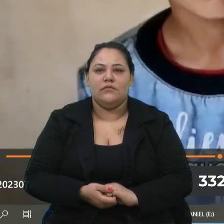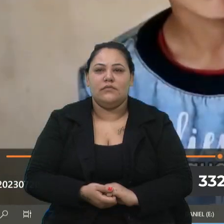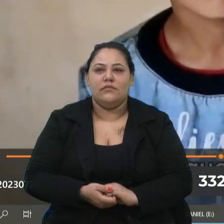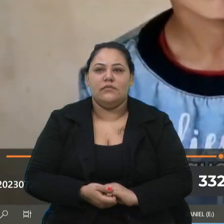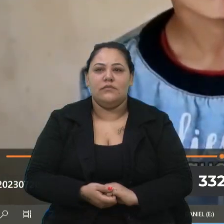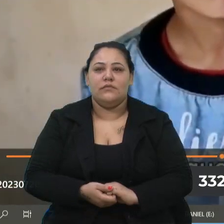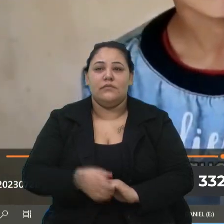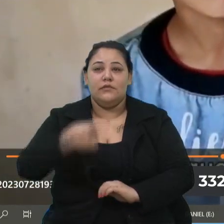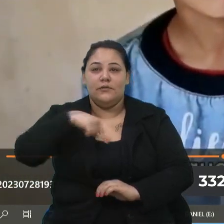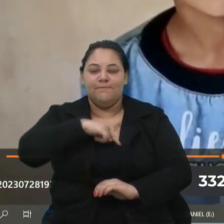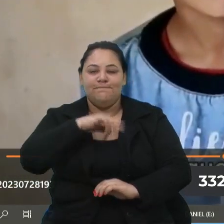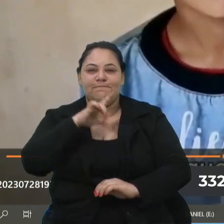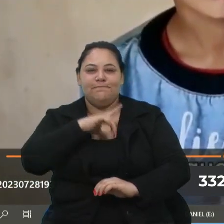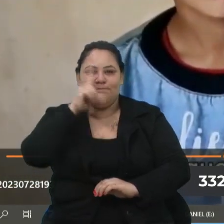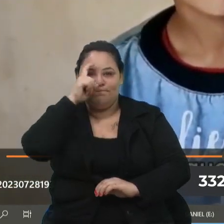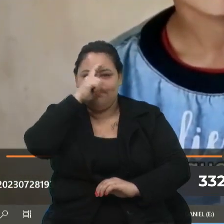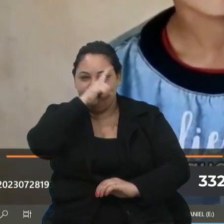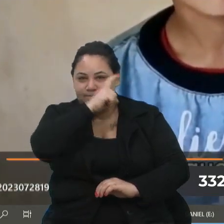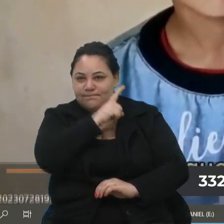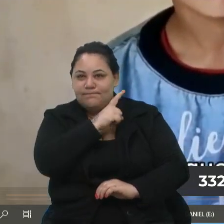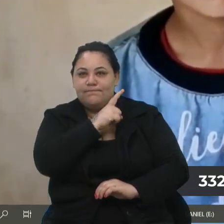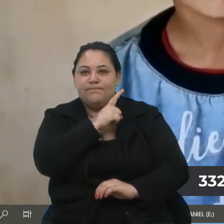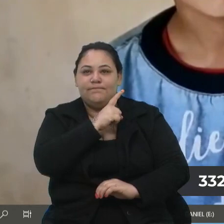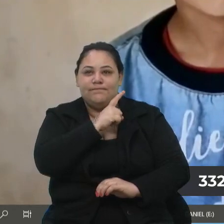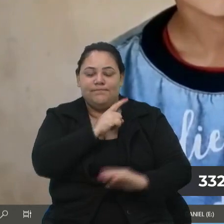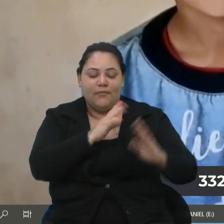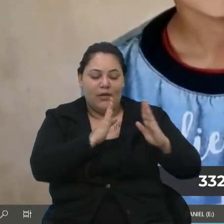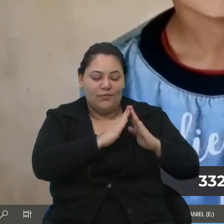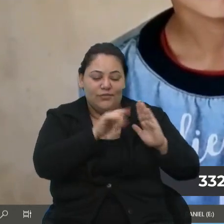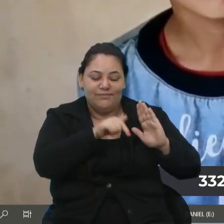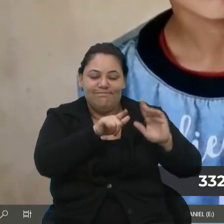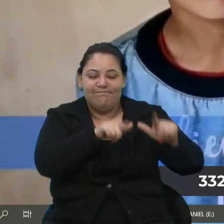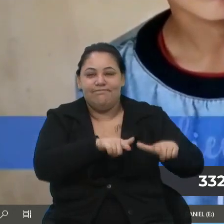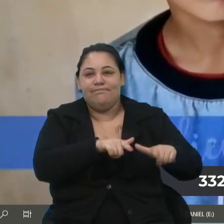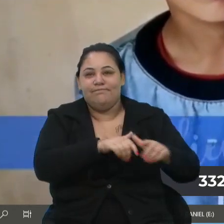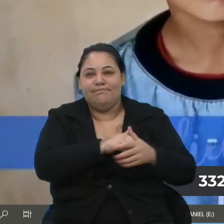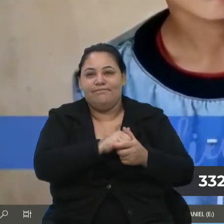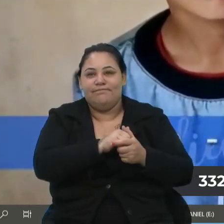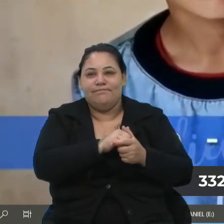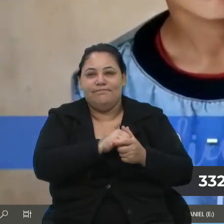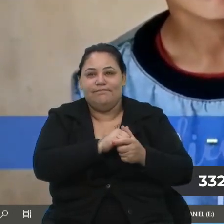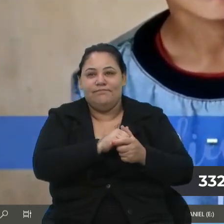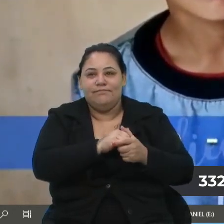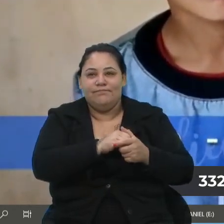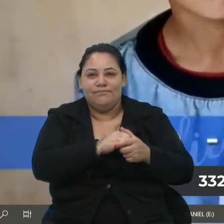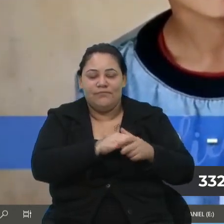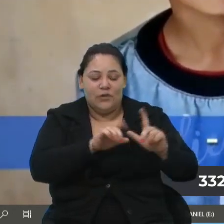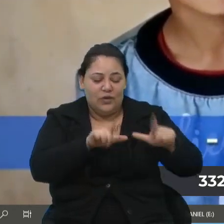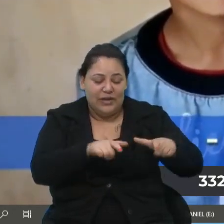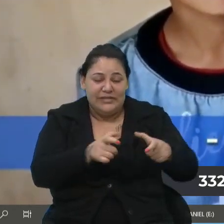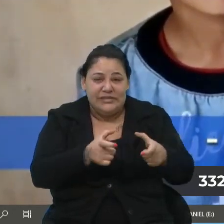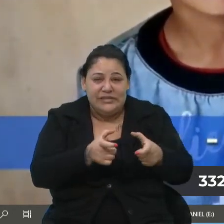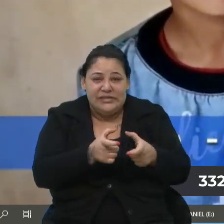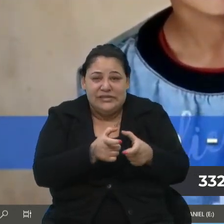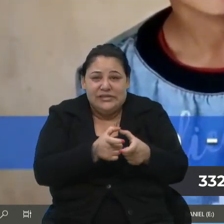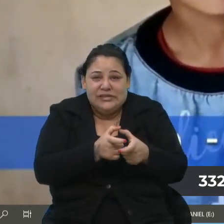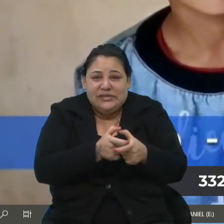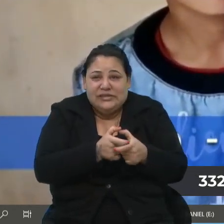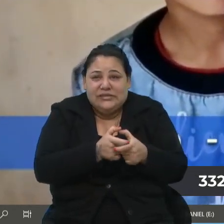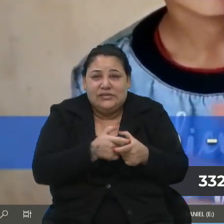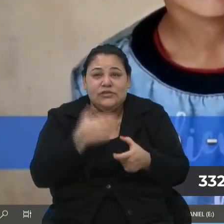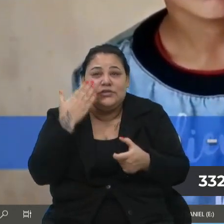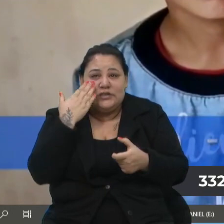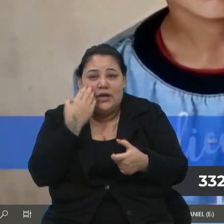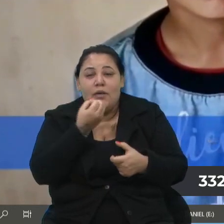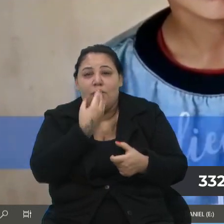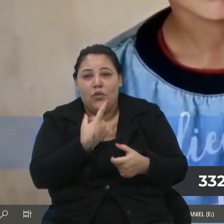Nós chegamos numa situação de chegar a ficar a morar aqui, um lugar muito apertado. Você sabe que foi de boa vontade que